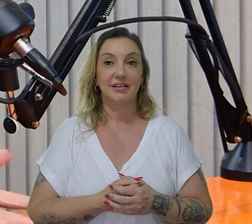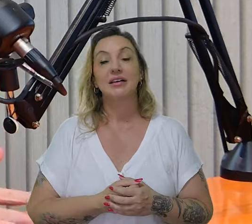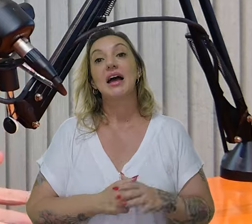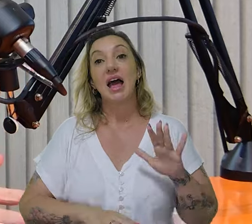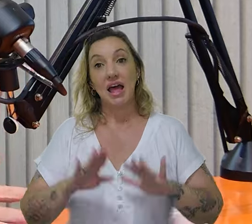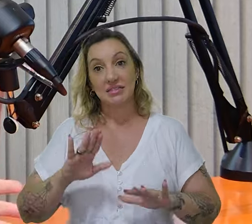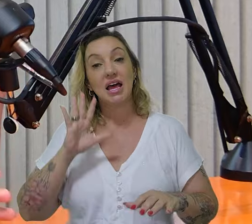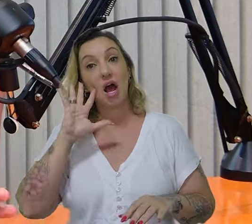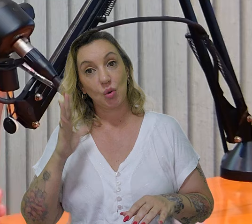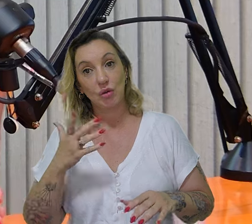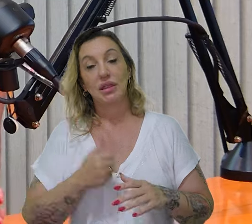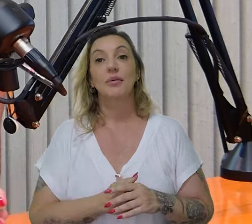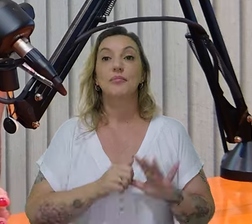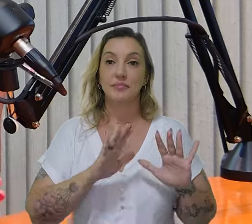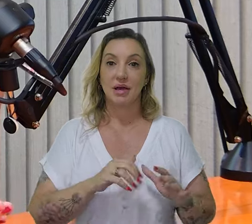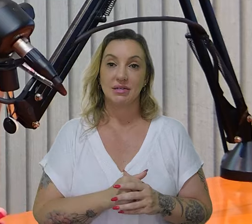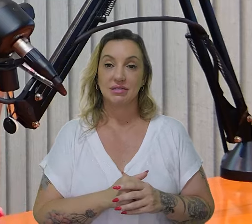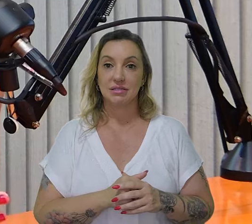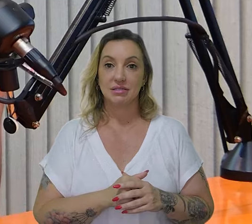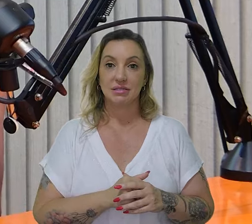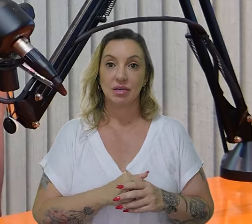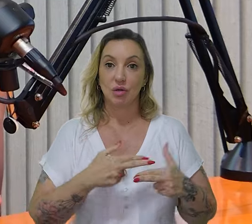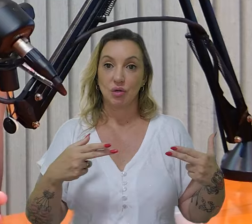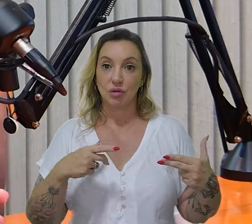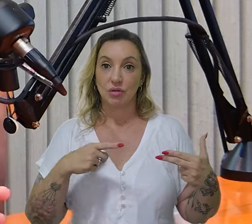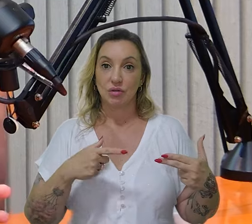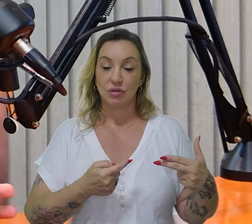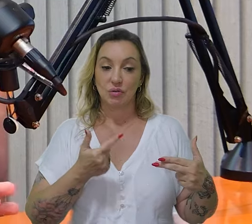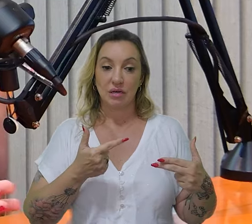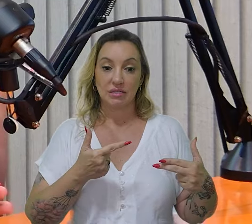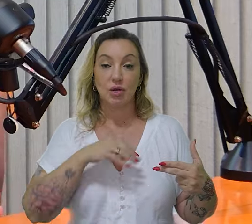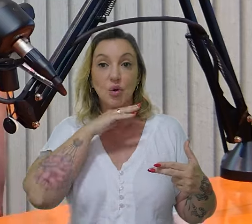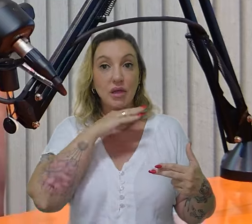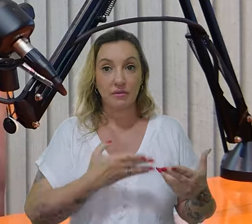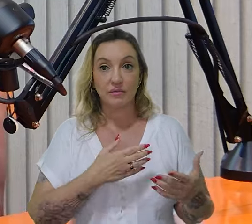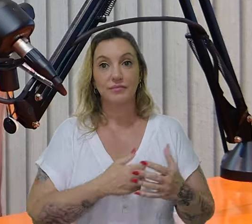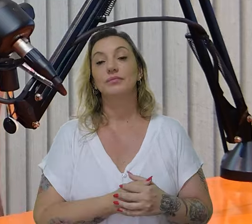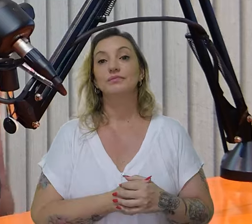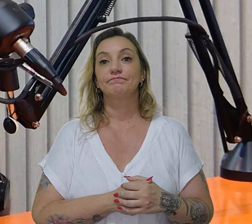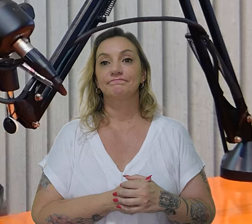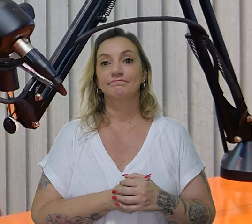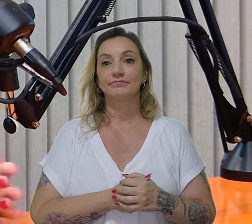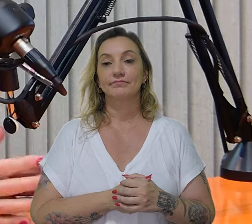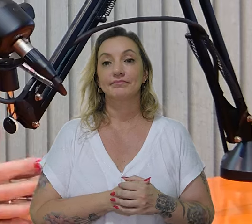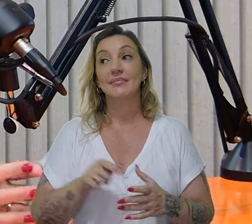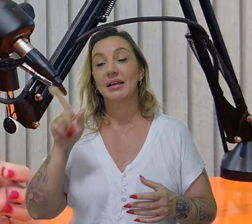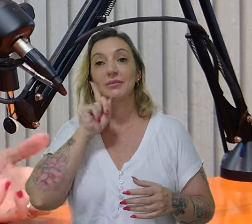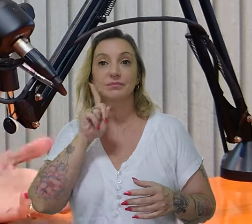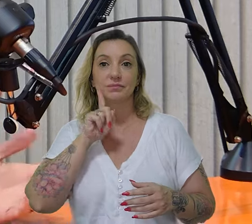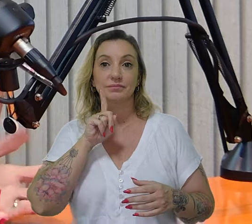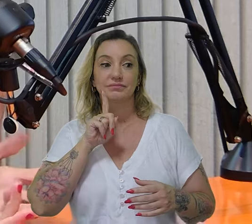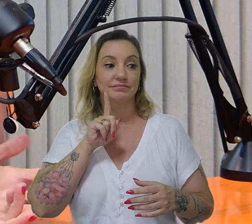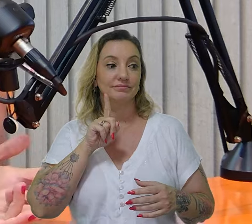às vezes acontece mas eh tem tem coisas que beiram a calamidade pública né E aí a Estados Unidos